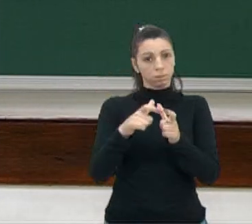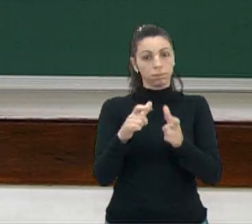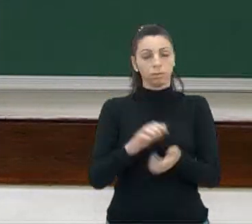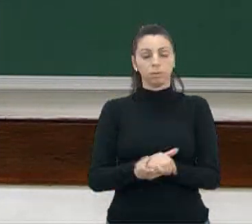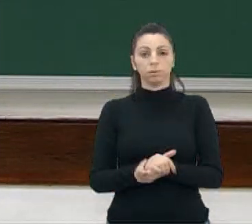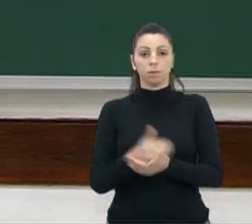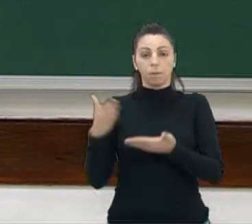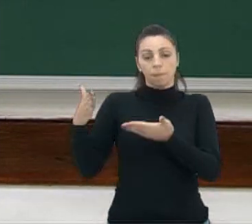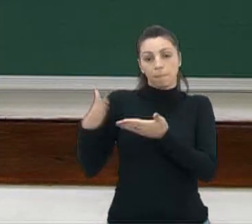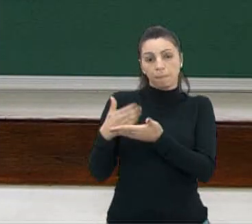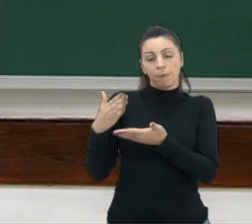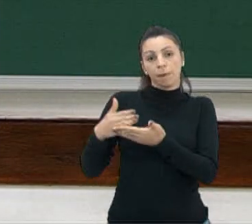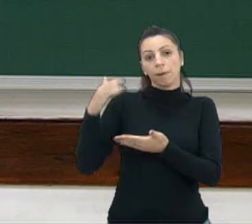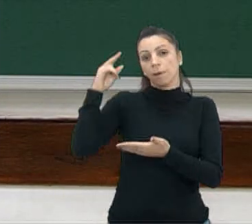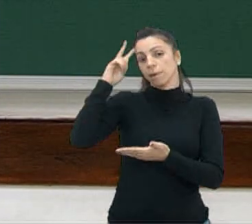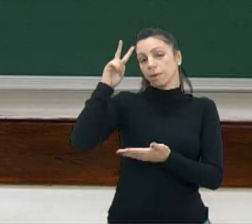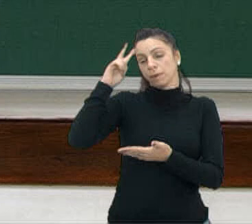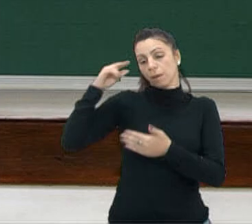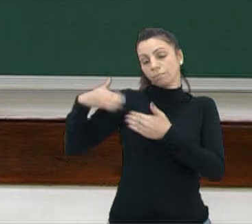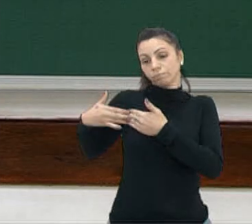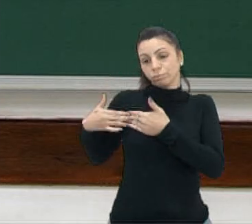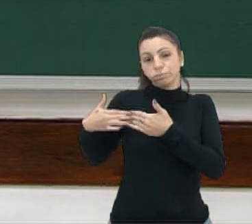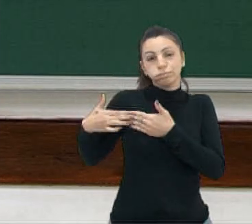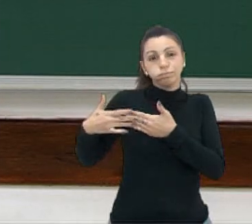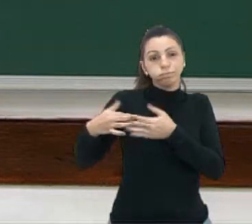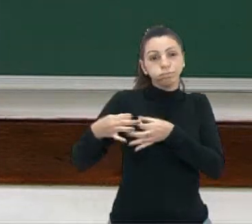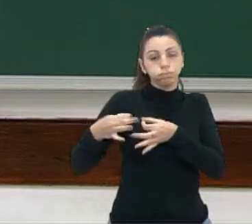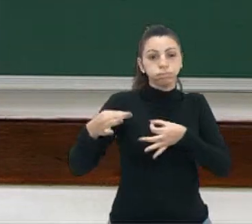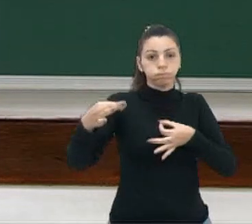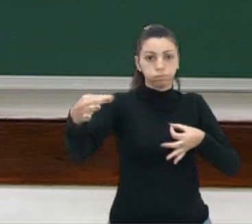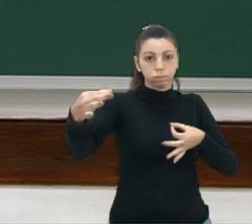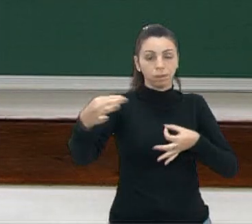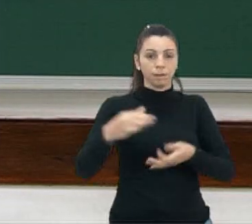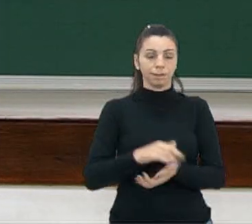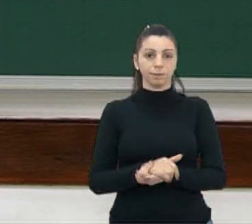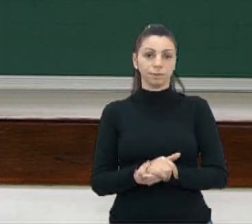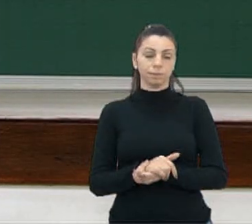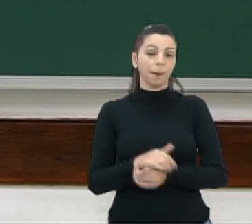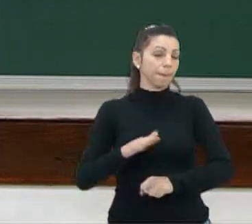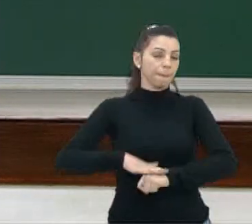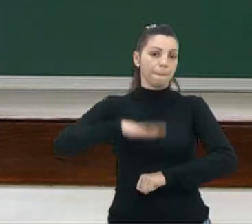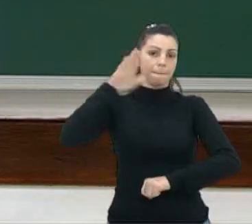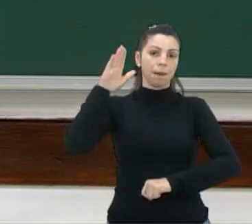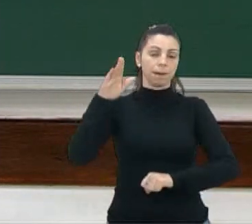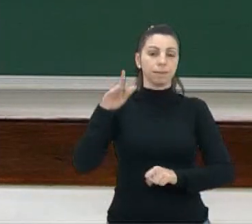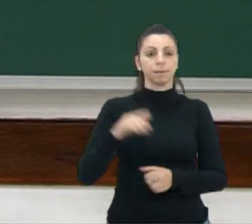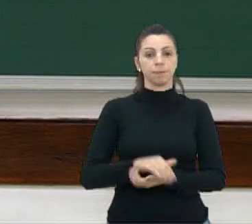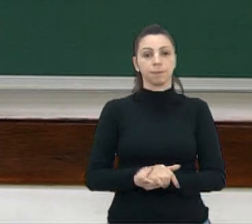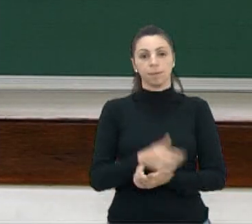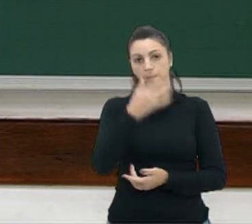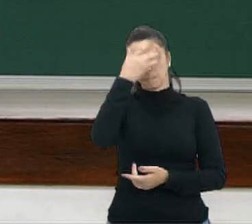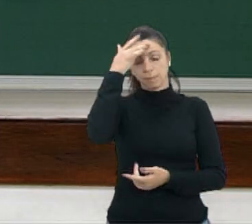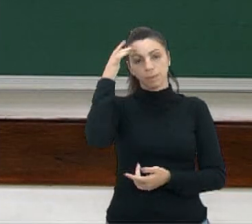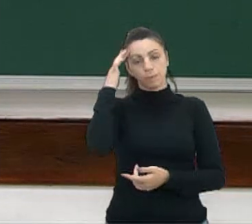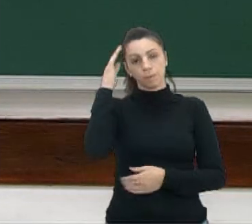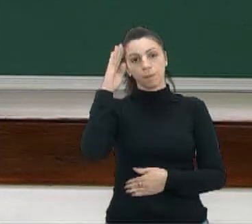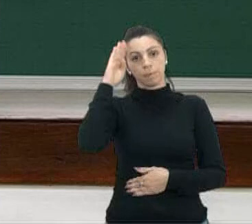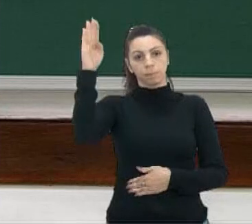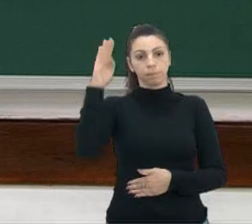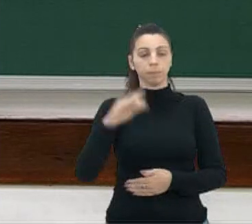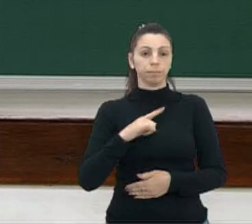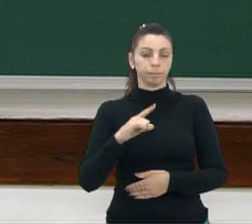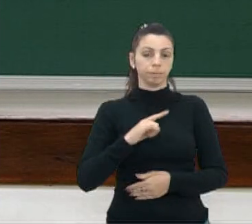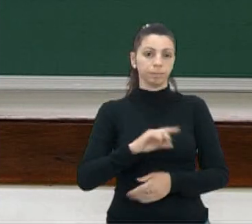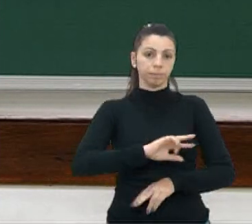história maior, com mais personagem e tal. Disso vem a tirinha, né? A tirinha, o nome também já diz, tira ou